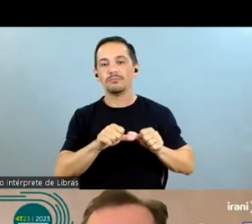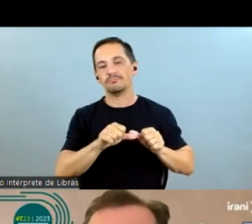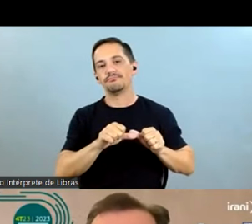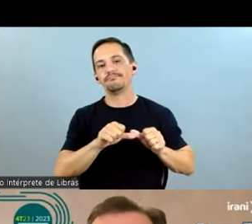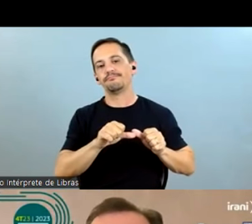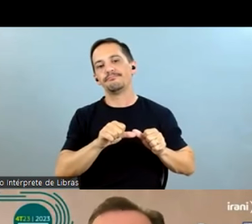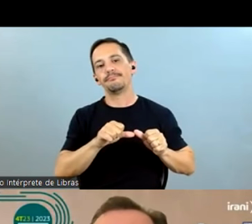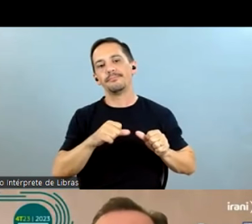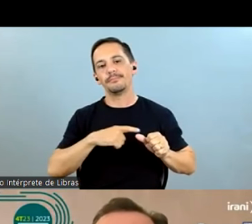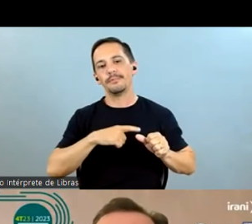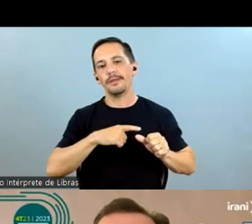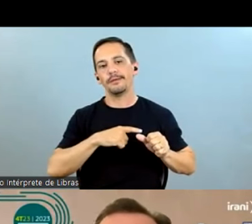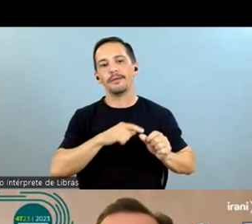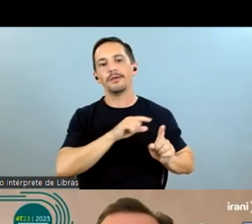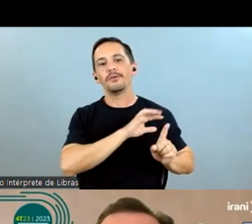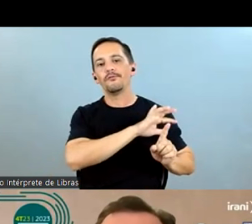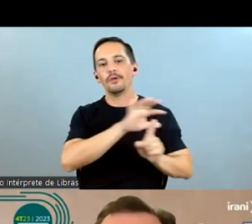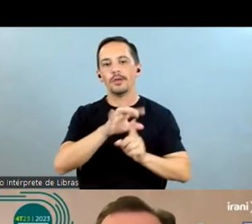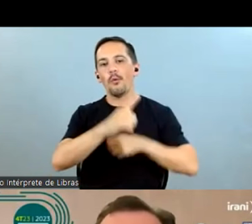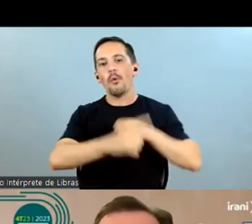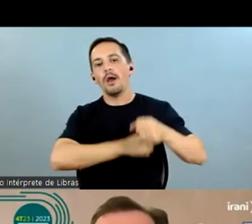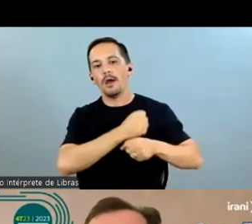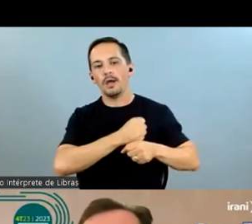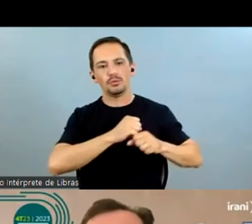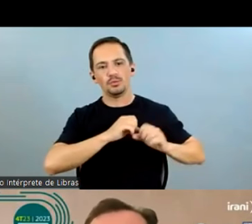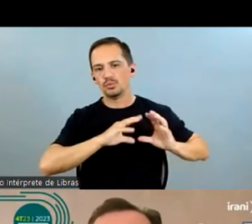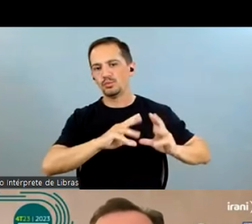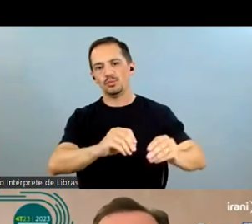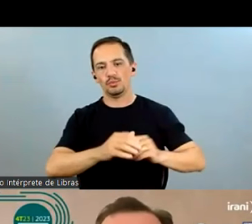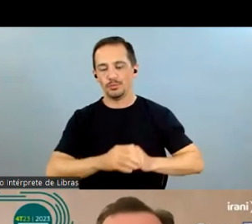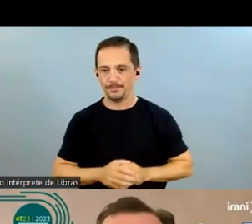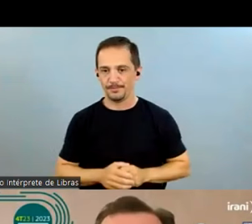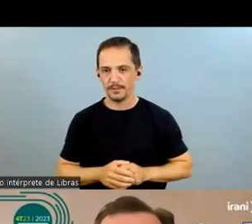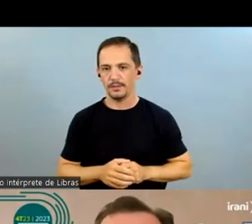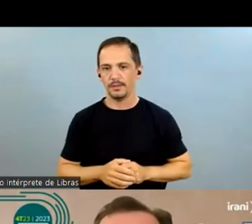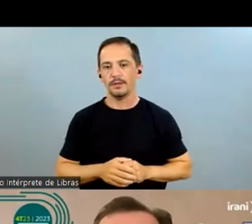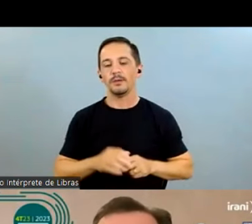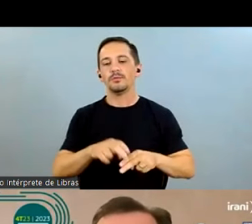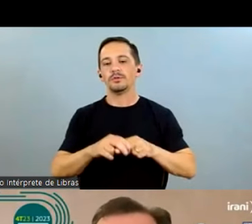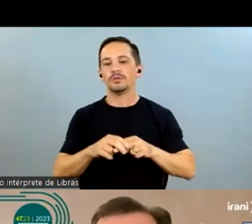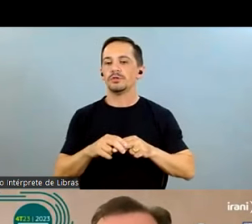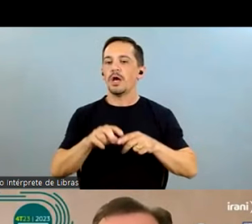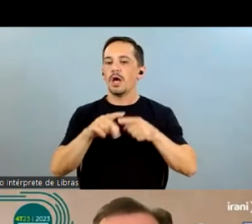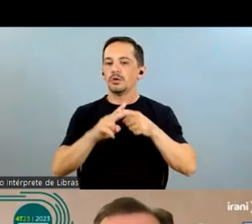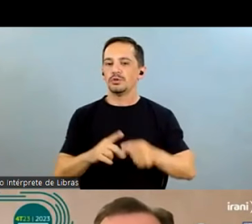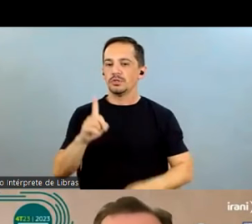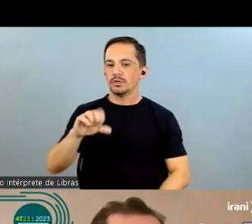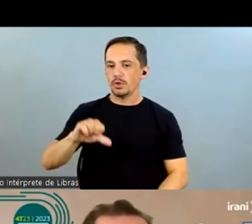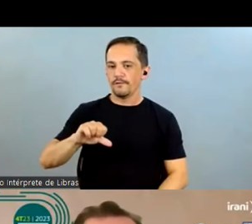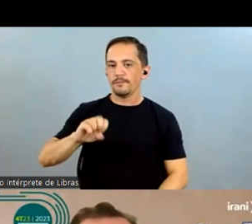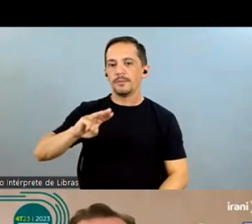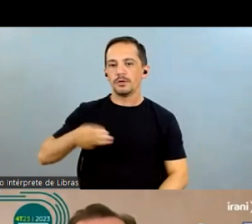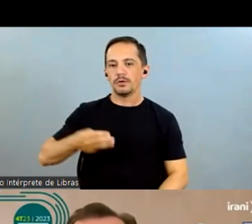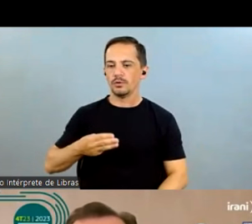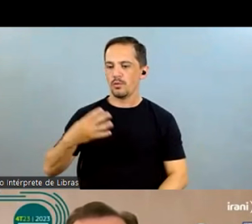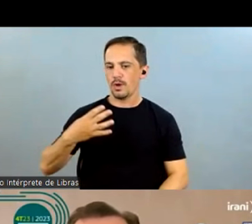ativos biológicos já tinham sido considerados positivos por isso esse ajuste 19.10 no quarto trimestre oan